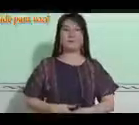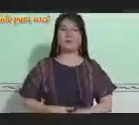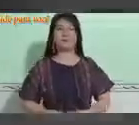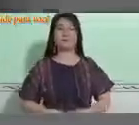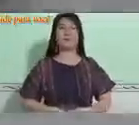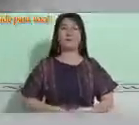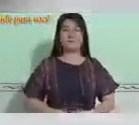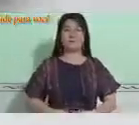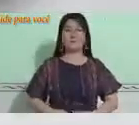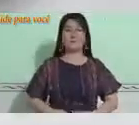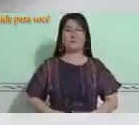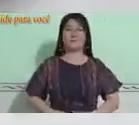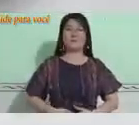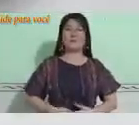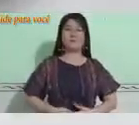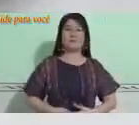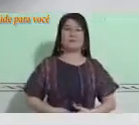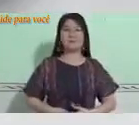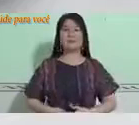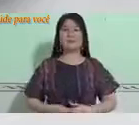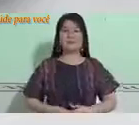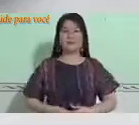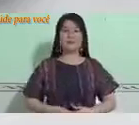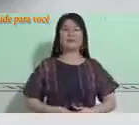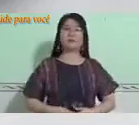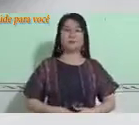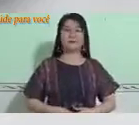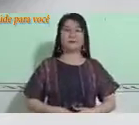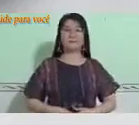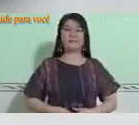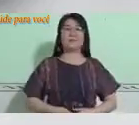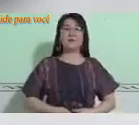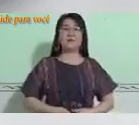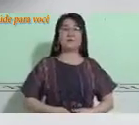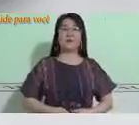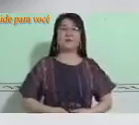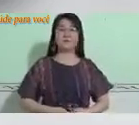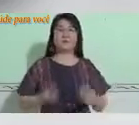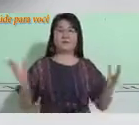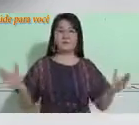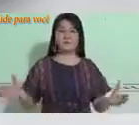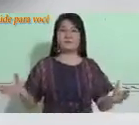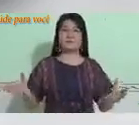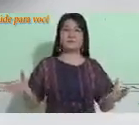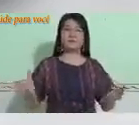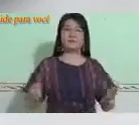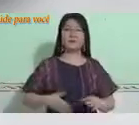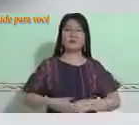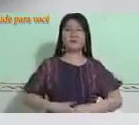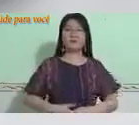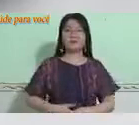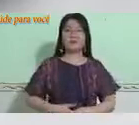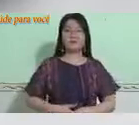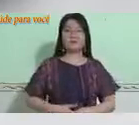Só depois se descobriu que um dos efeitos colaterais nestas pessoas era o crescimento do cabelo. Assim, o minoxidil passou